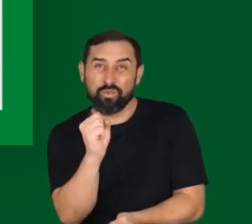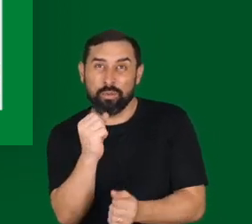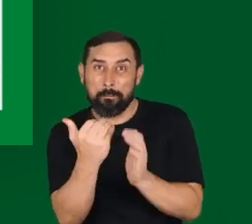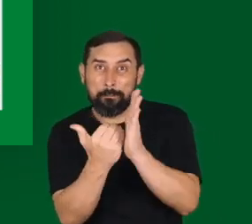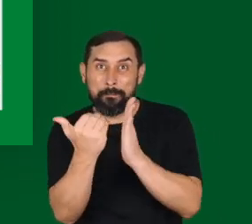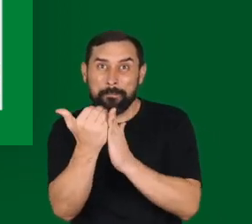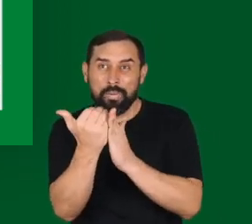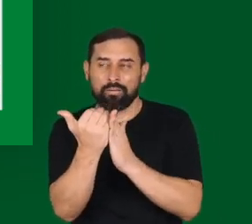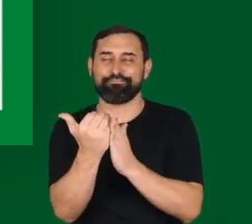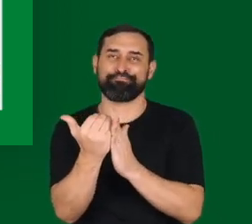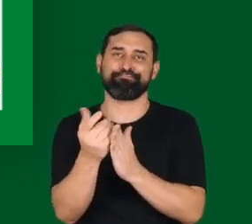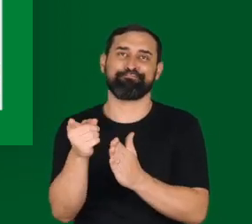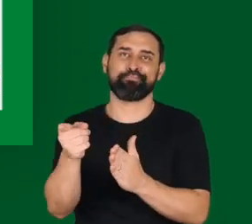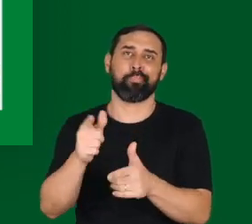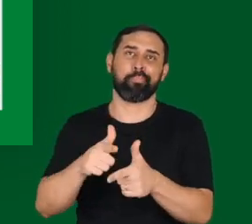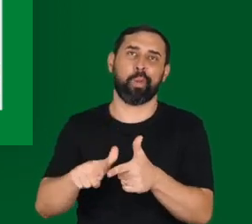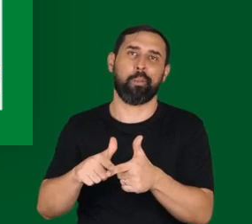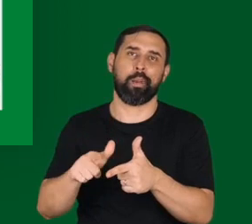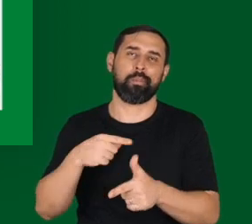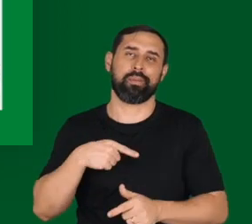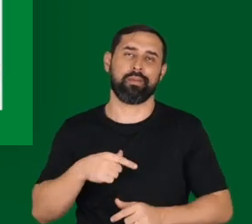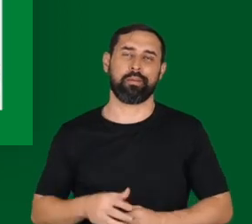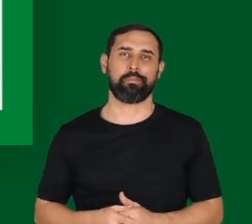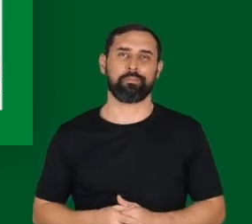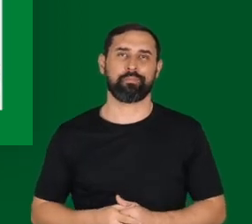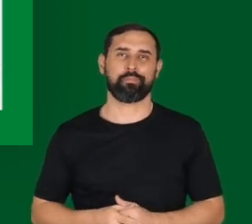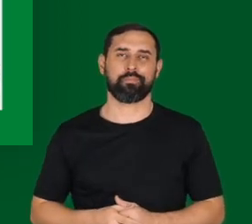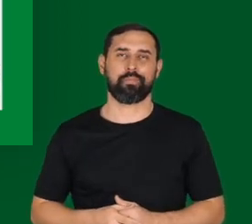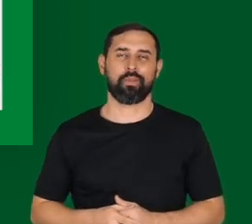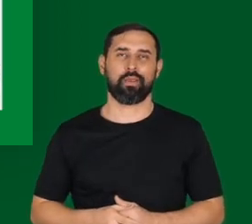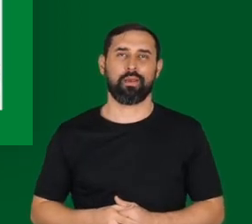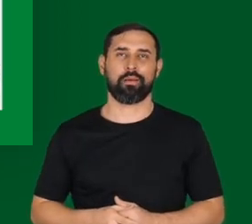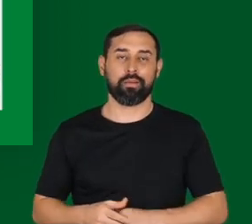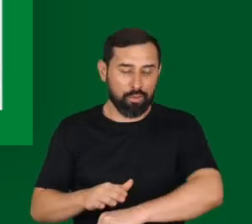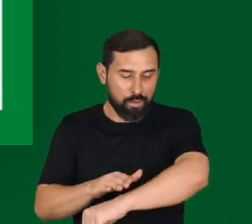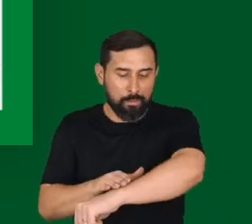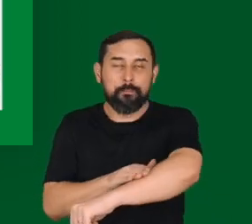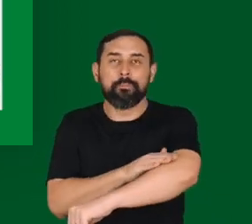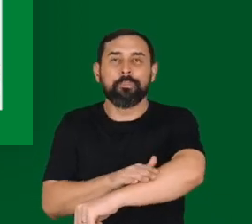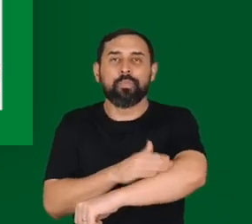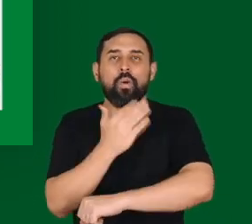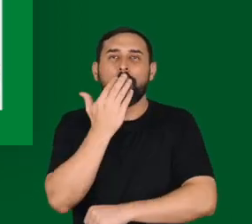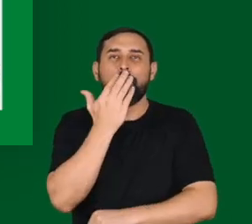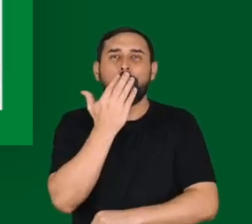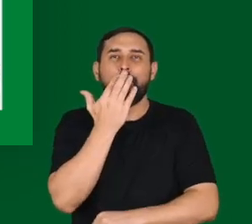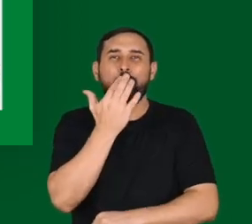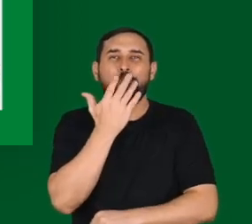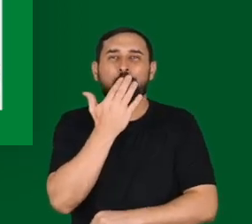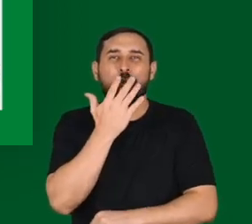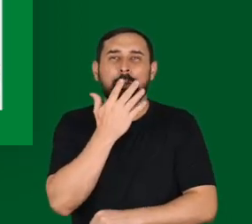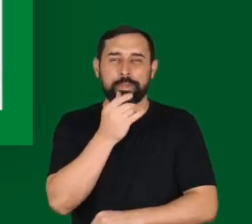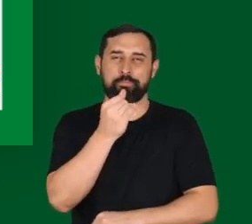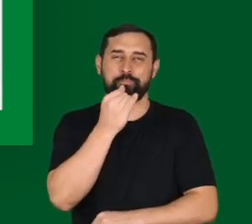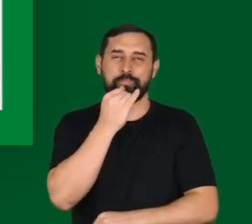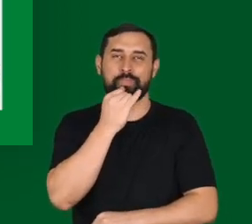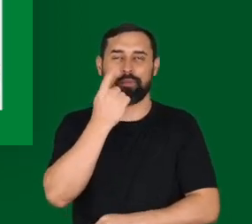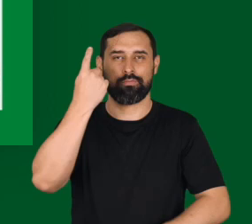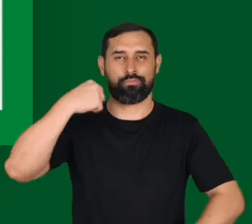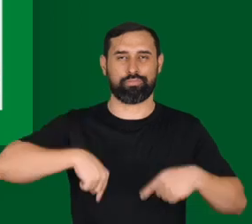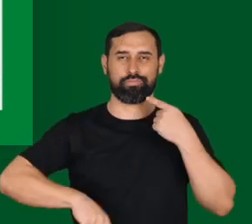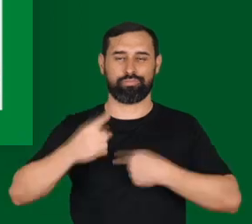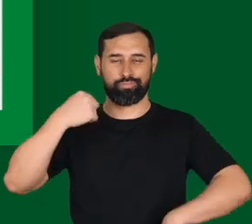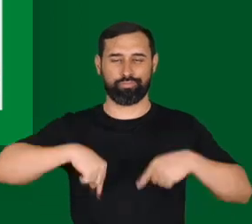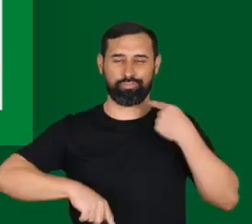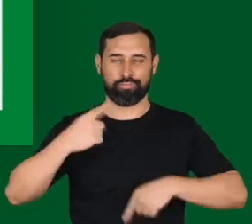Se eu tiver acima de 3 segundos, já é um sinal de hipoperfusão. E a pele, qual é a cor da pele? Então, quando a gente